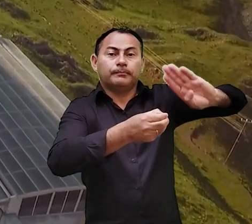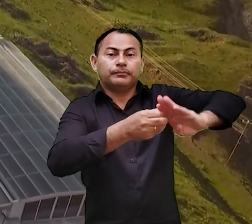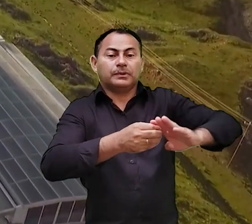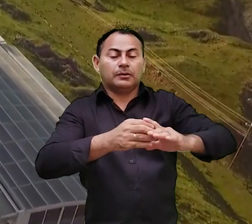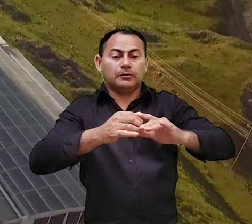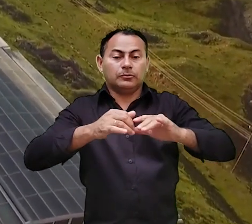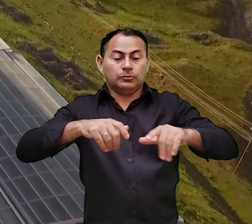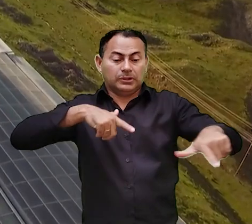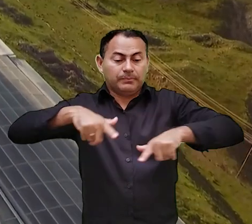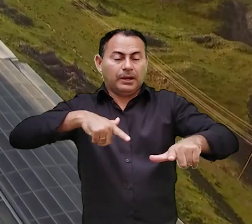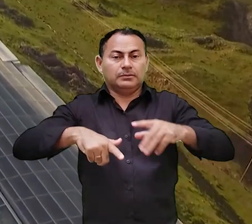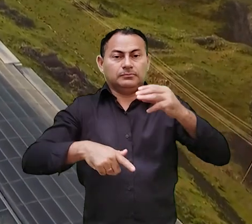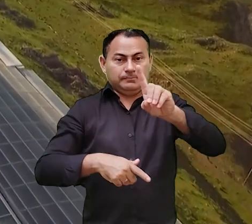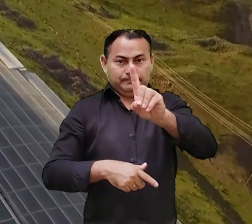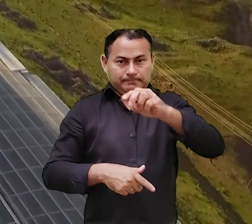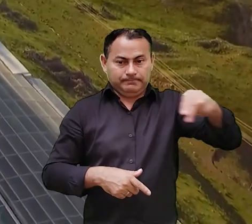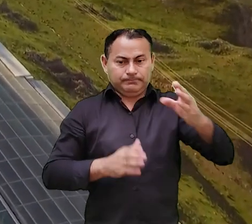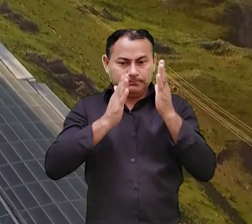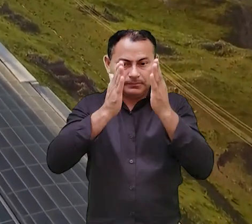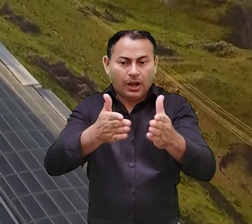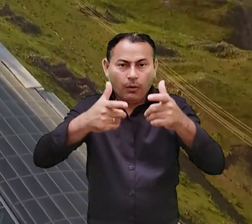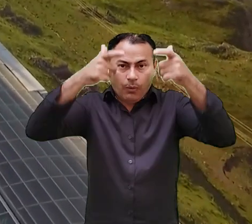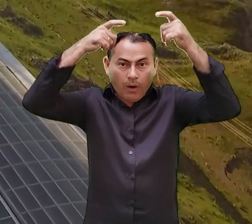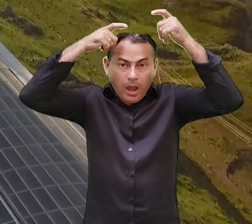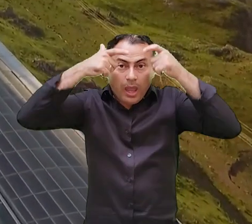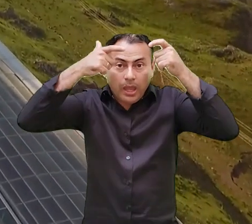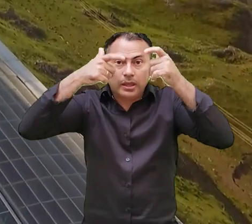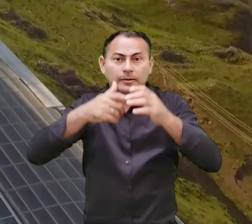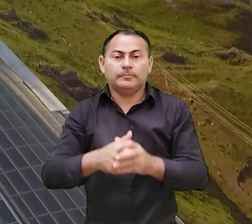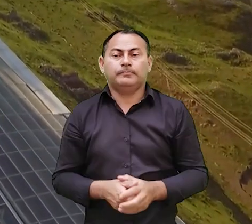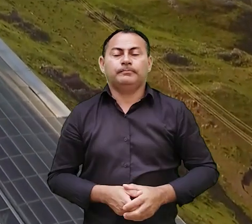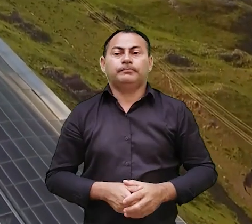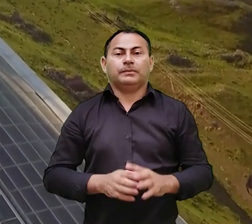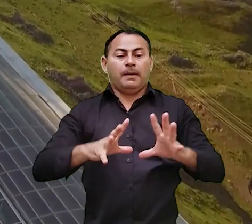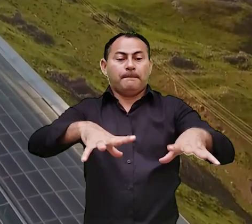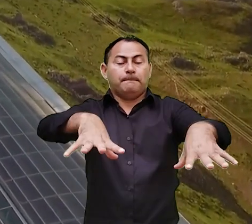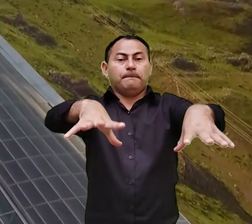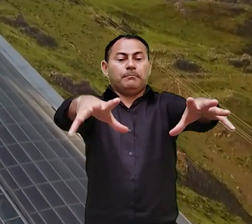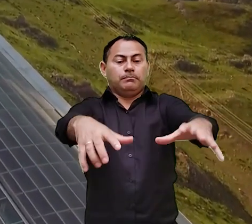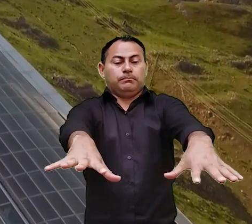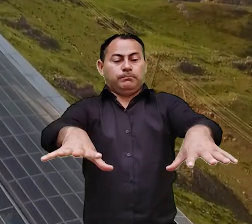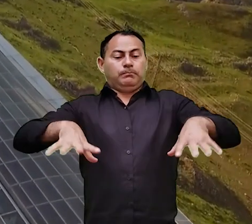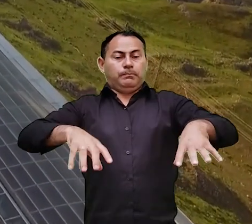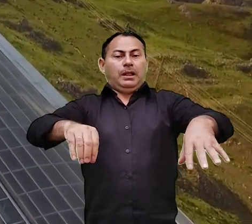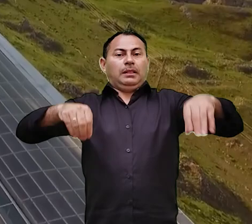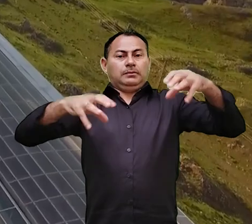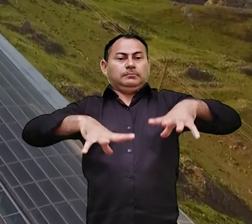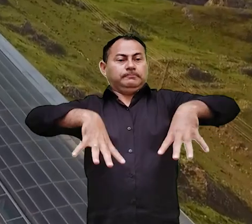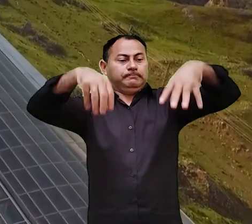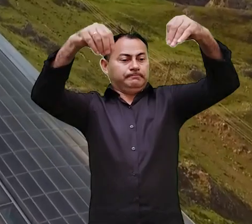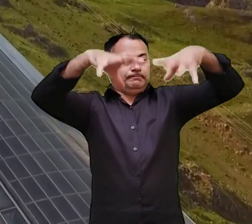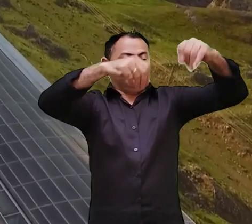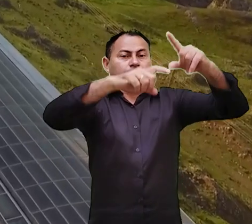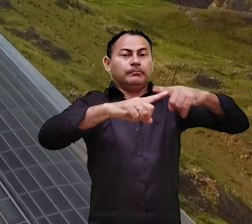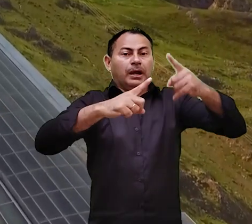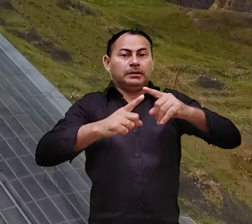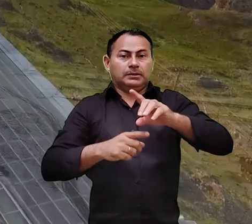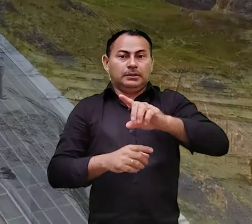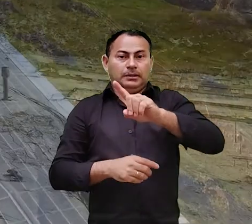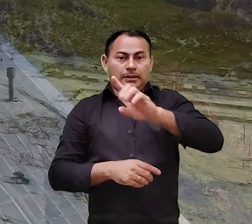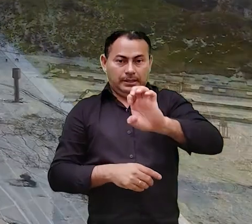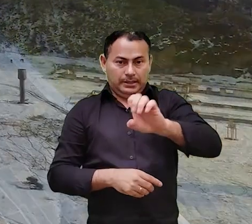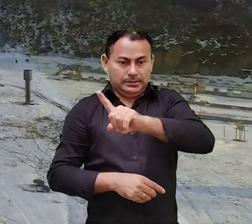Babilônia. O ministério de Daniel, por exemplo, era voltado aos reis, em palácios.